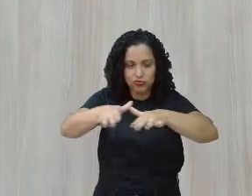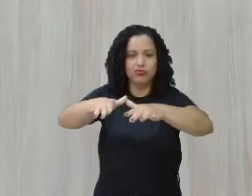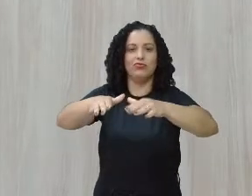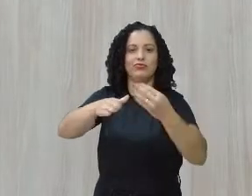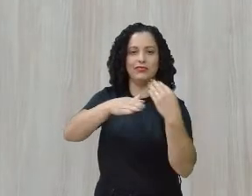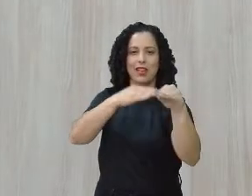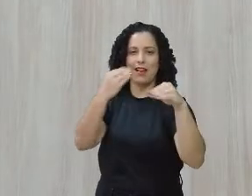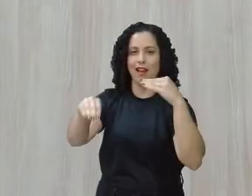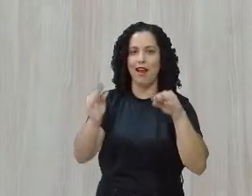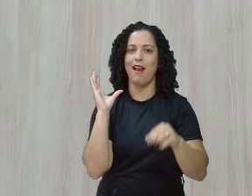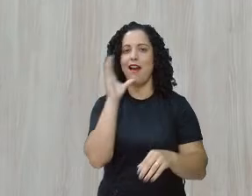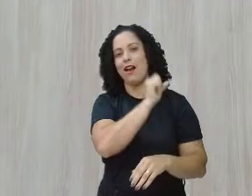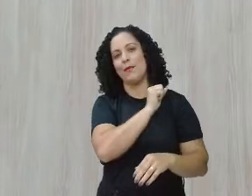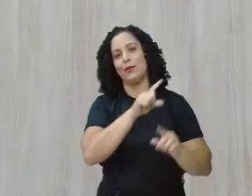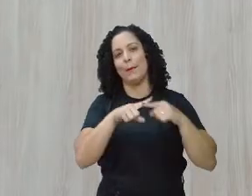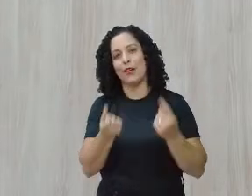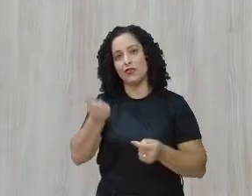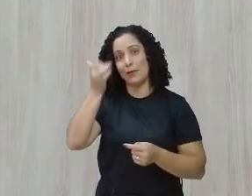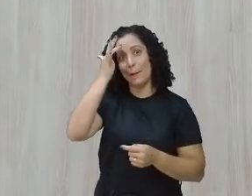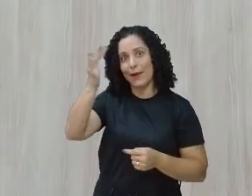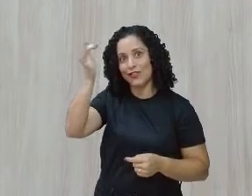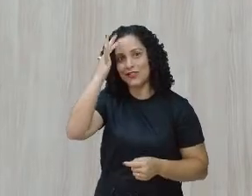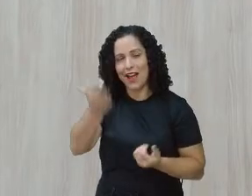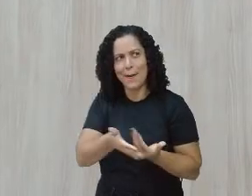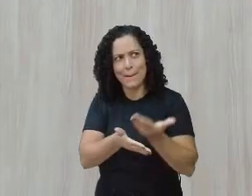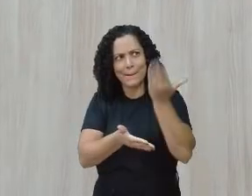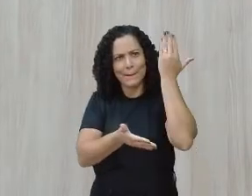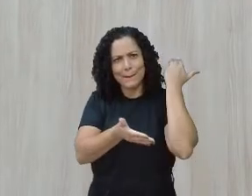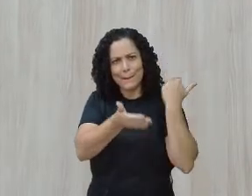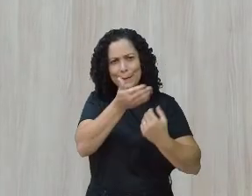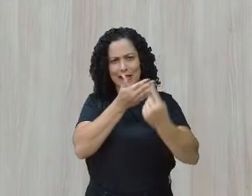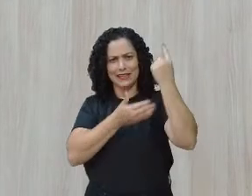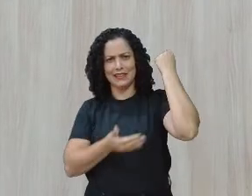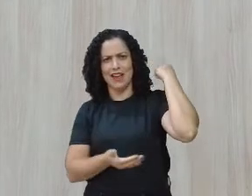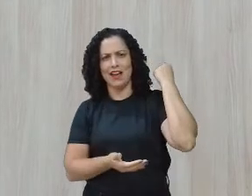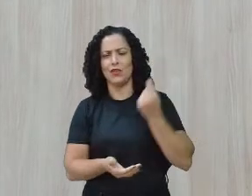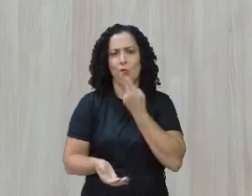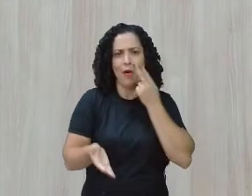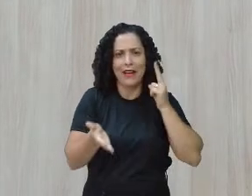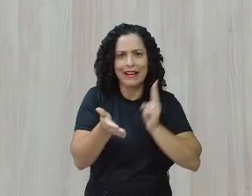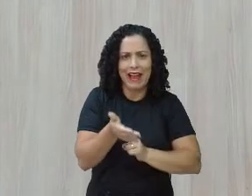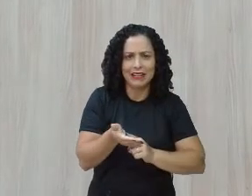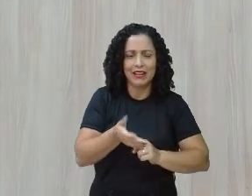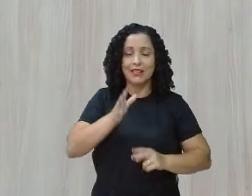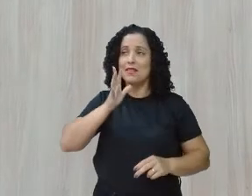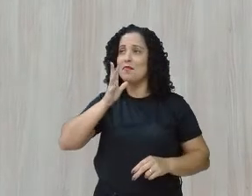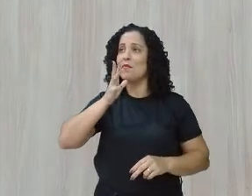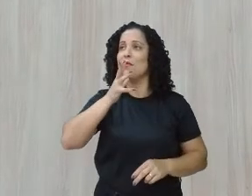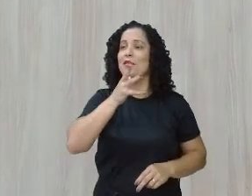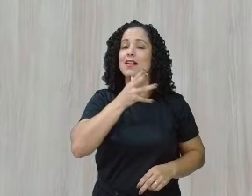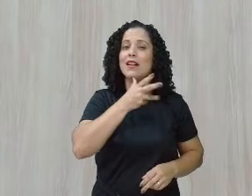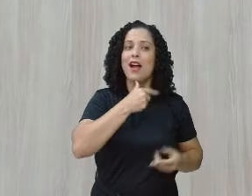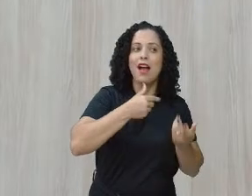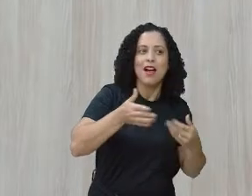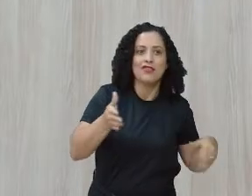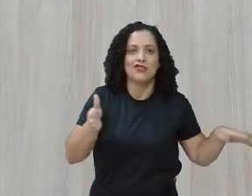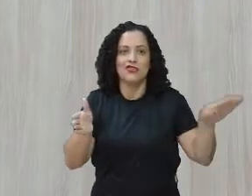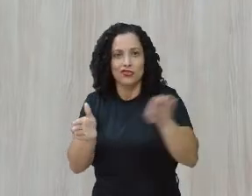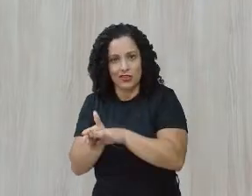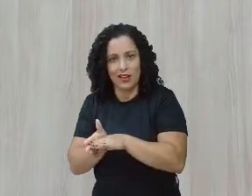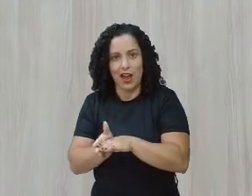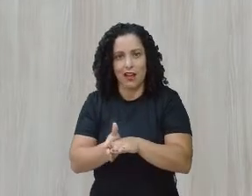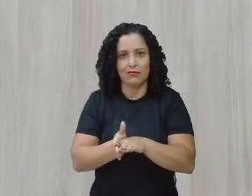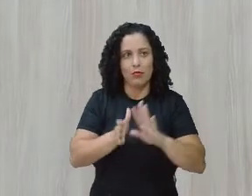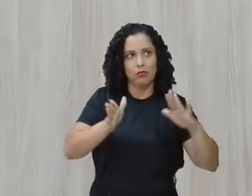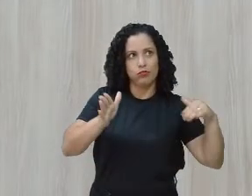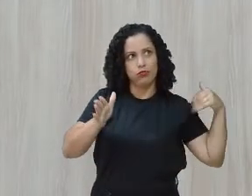quanto tempo uma carta nesse período histórico não levaria para chegar até o seu destinatário, né? Bastante